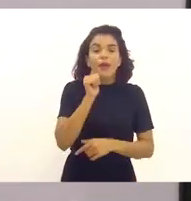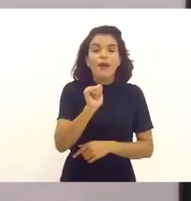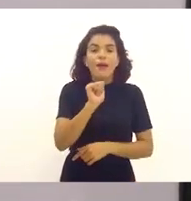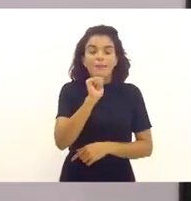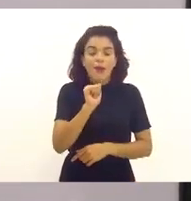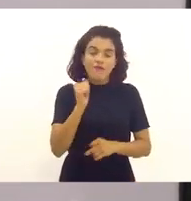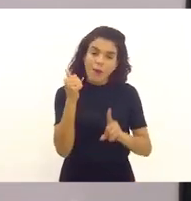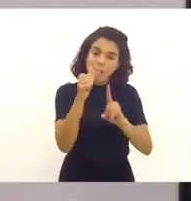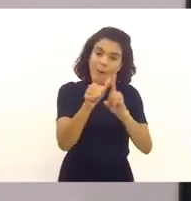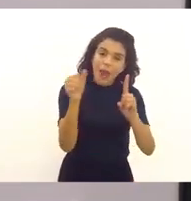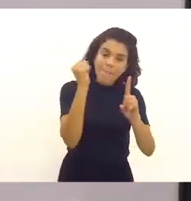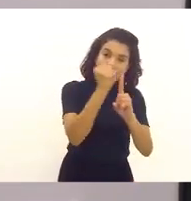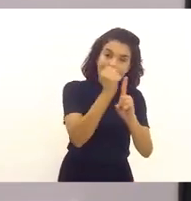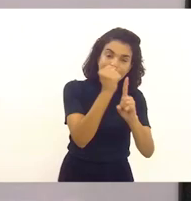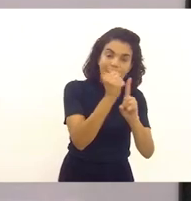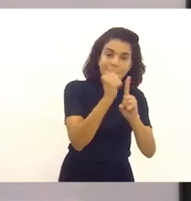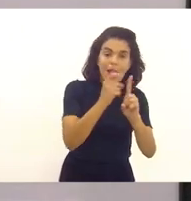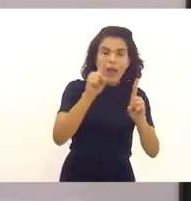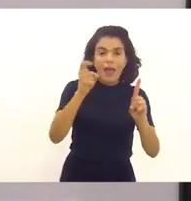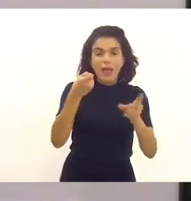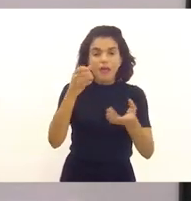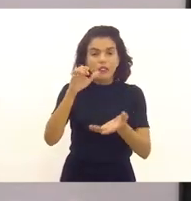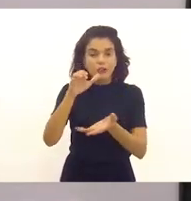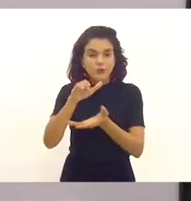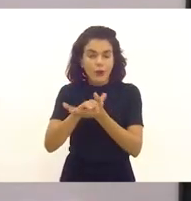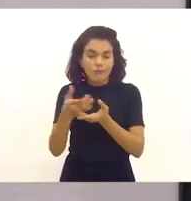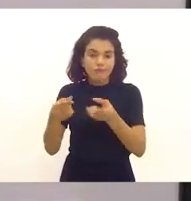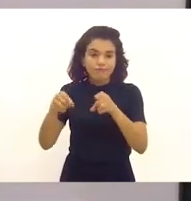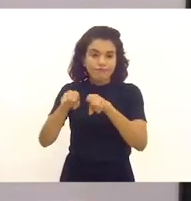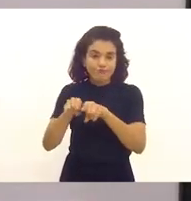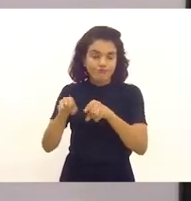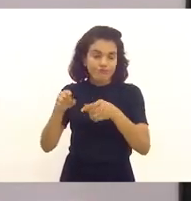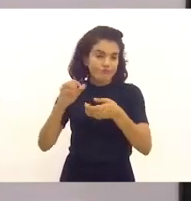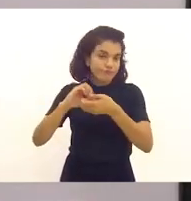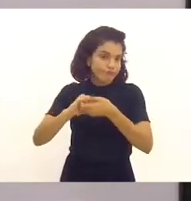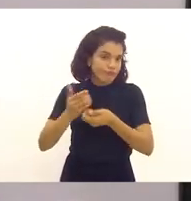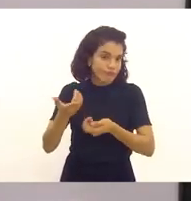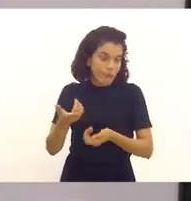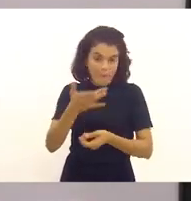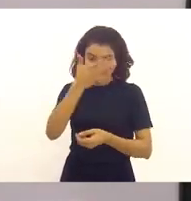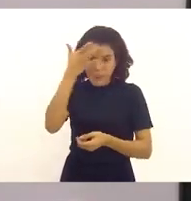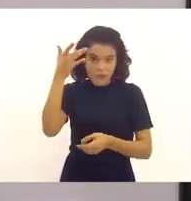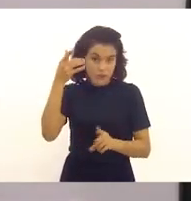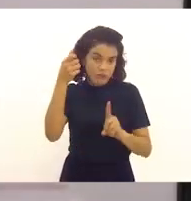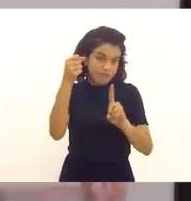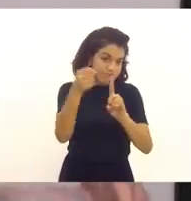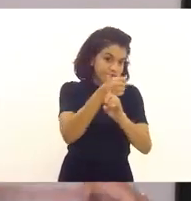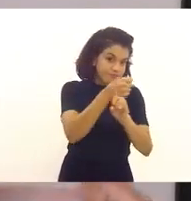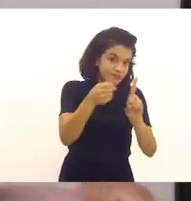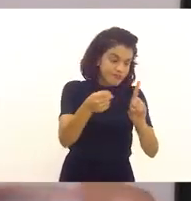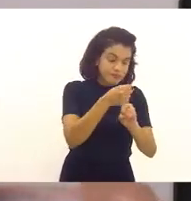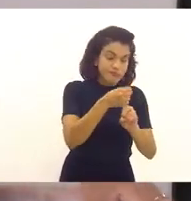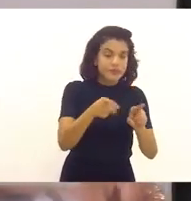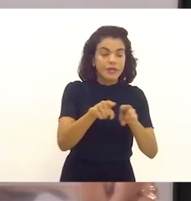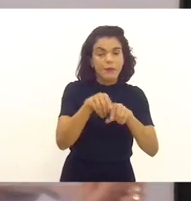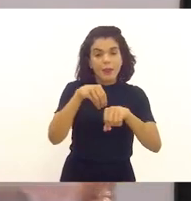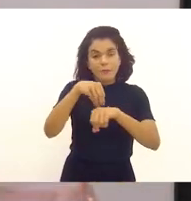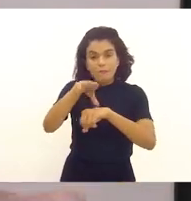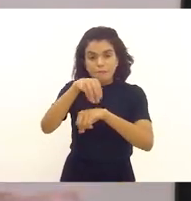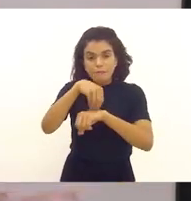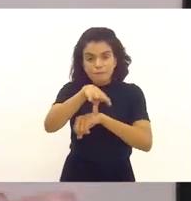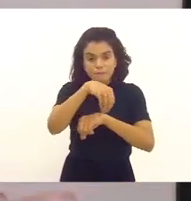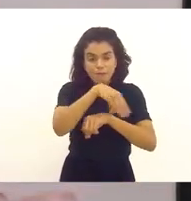assassinadas por companheiros ex-companheiros enfim pelos seus agressores né e precisamos lembrar que